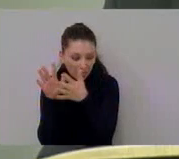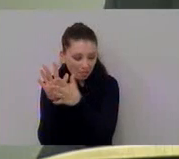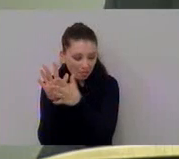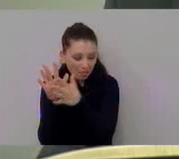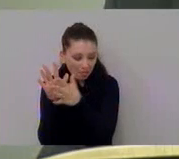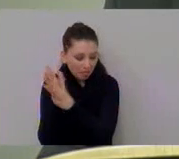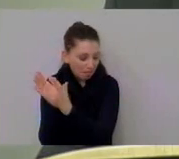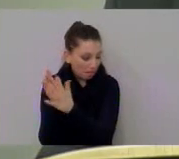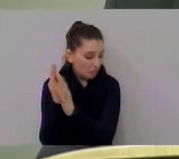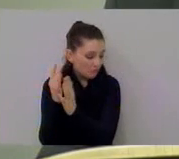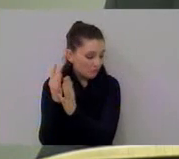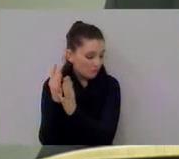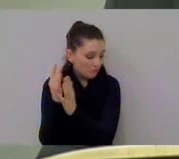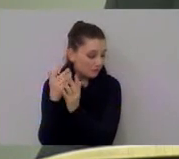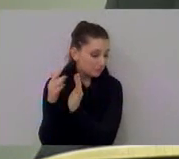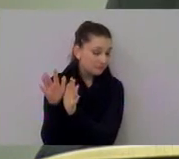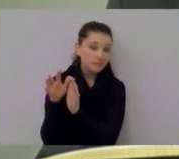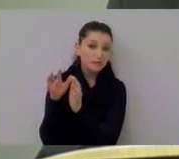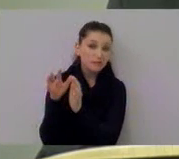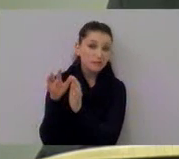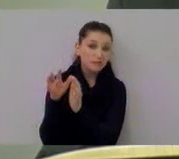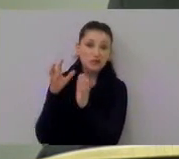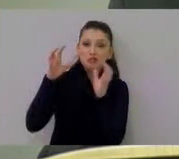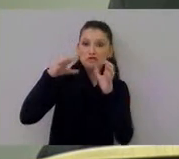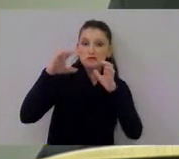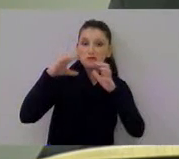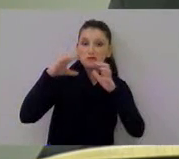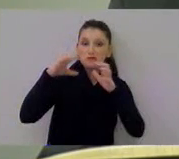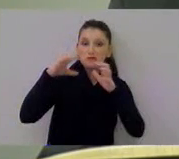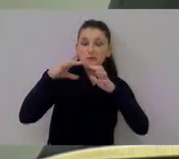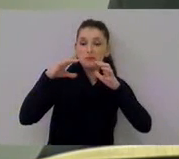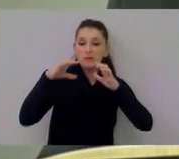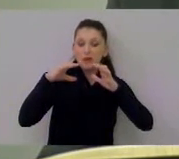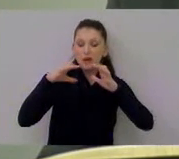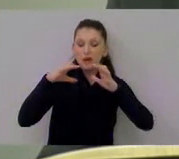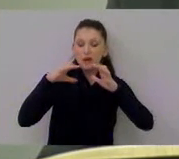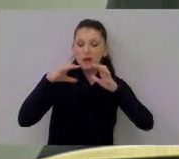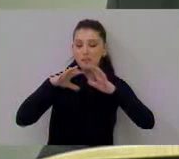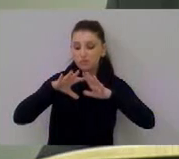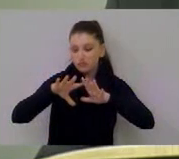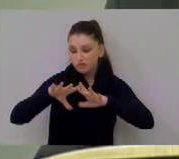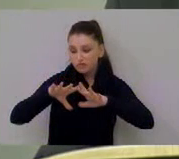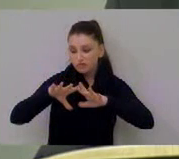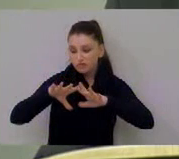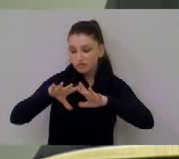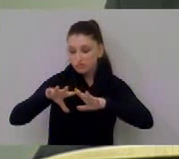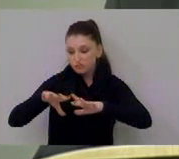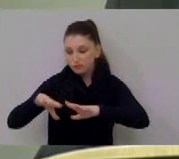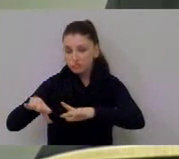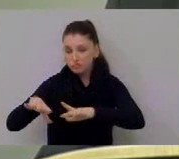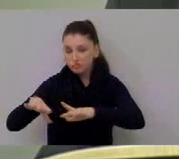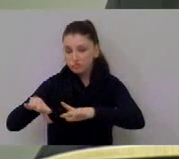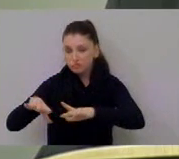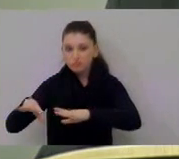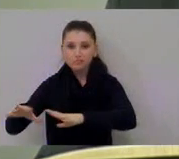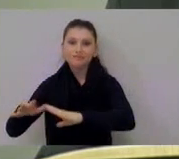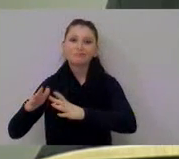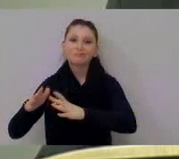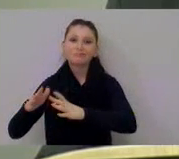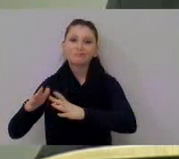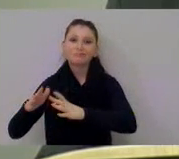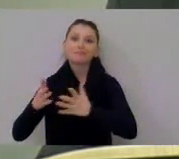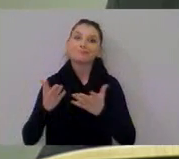saiu tudo. Não dá mais para andar na cidade. Temos